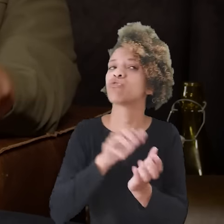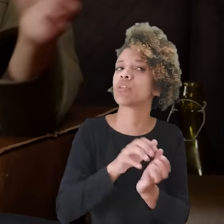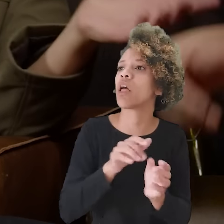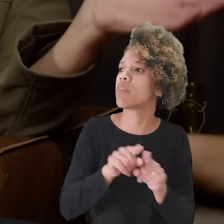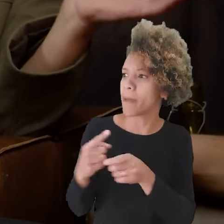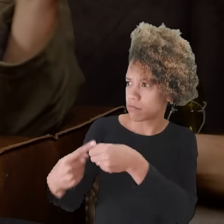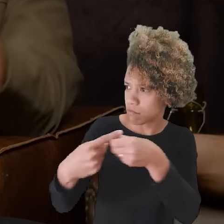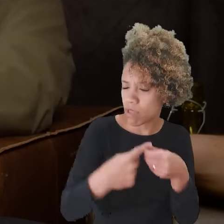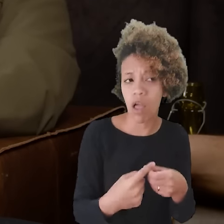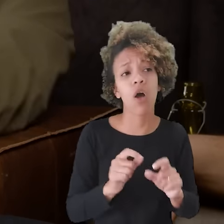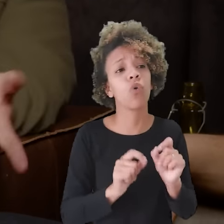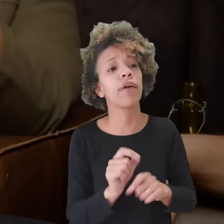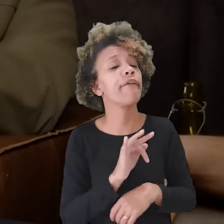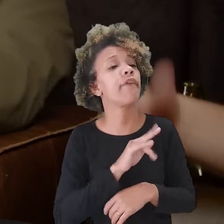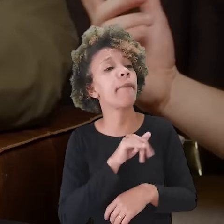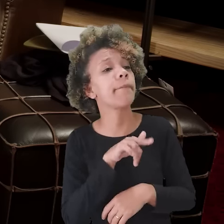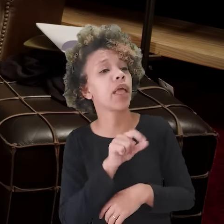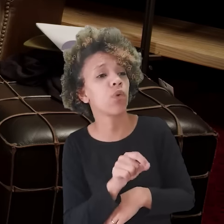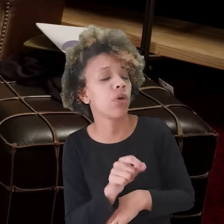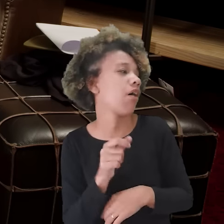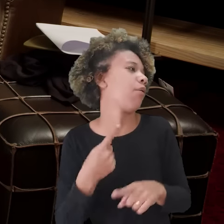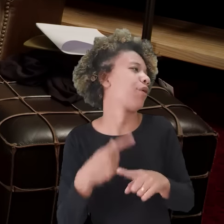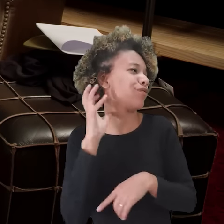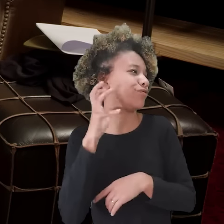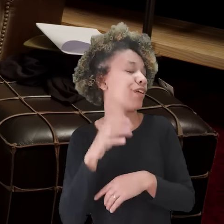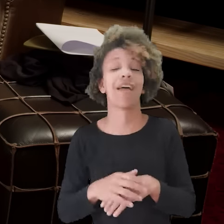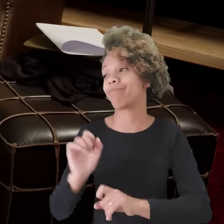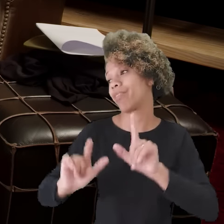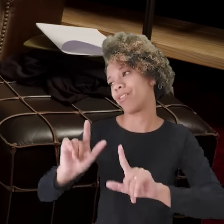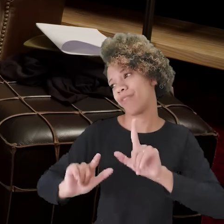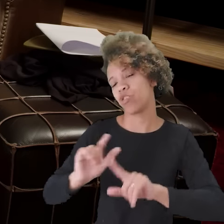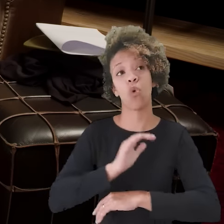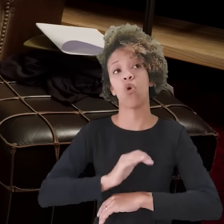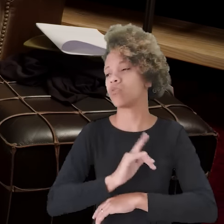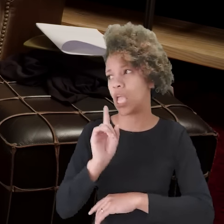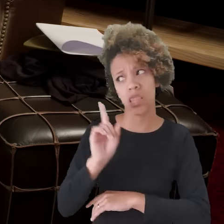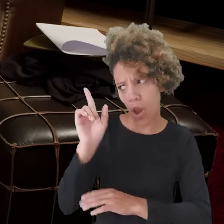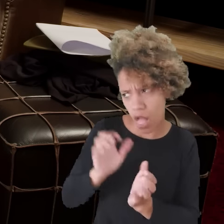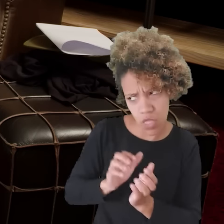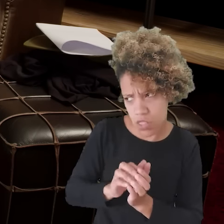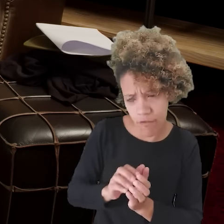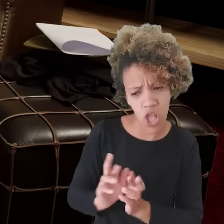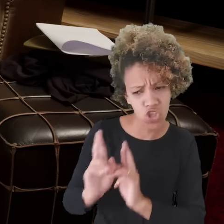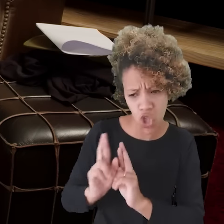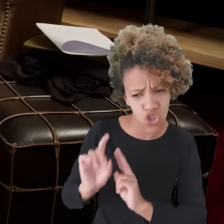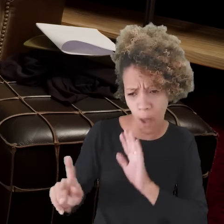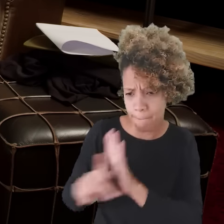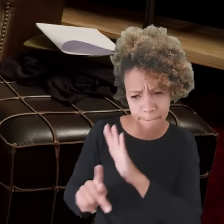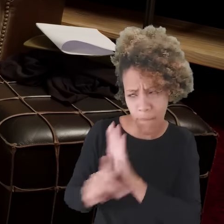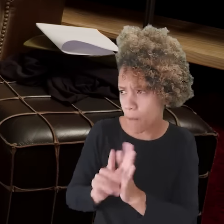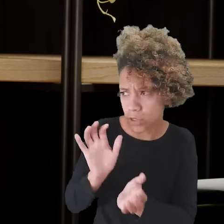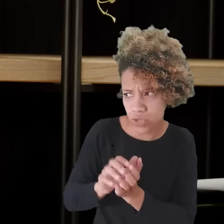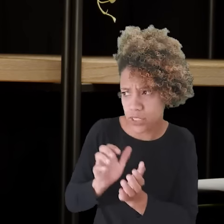do até mesmo do interior do canto que o cara tá o seguinte Flamengo porque passava só na TV isso não lá no Recife a gente torce só